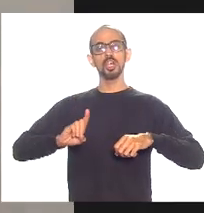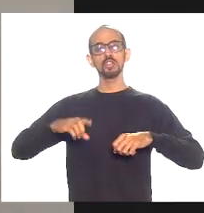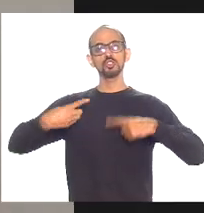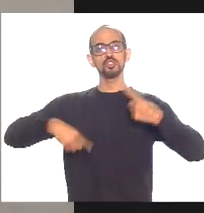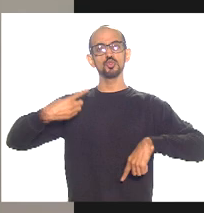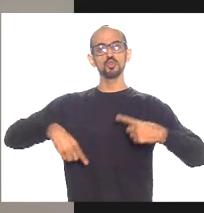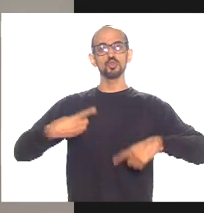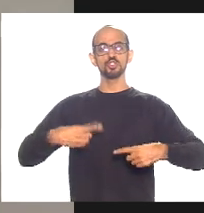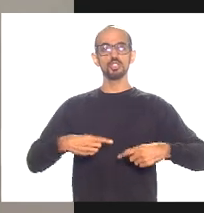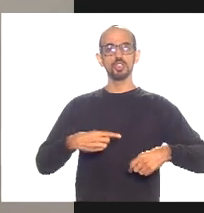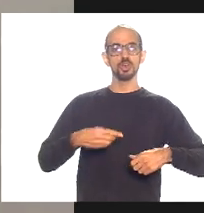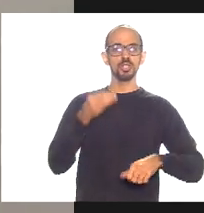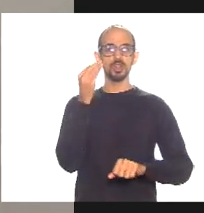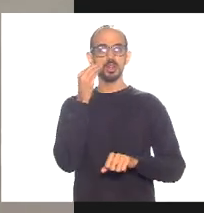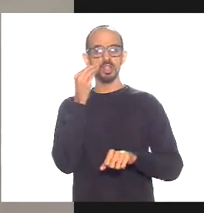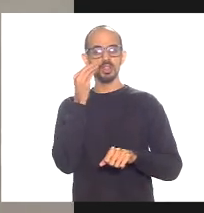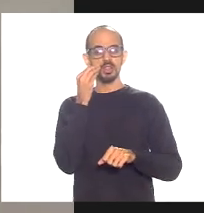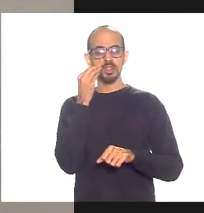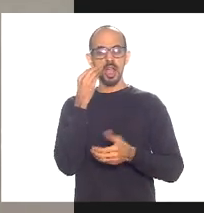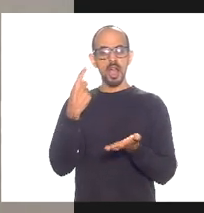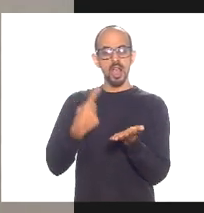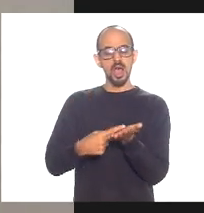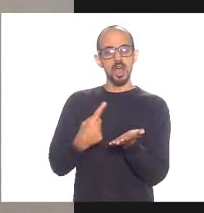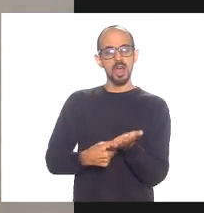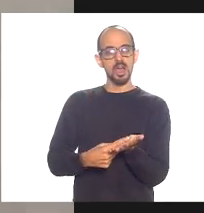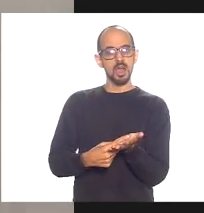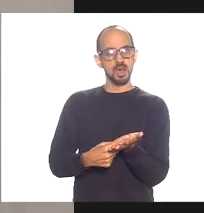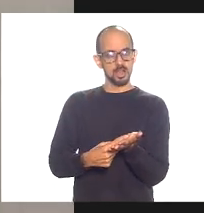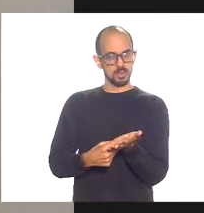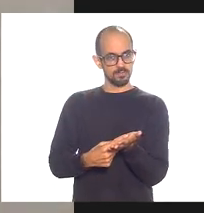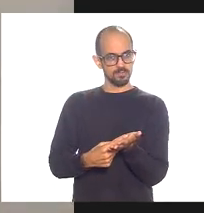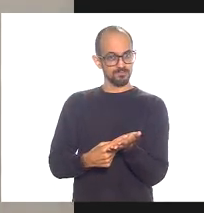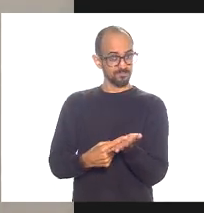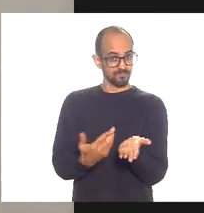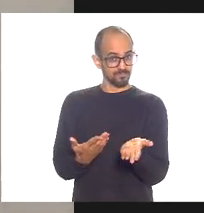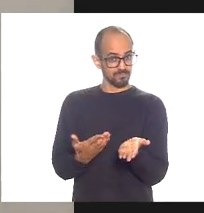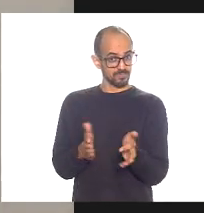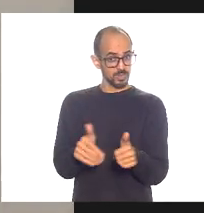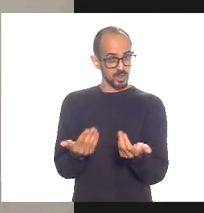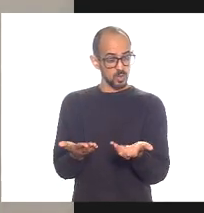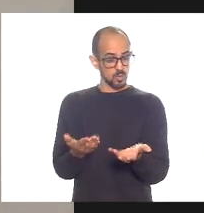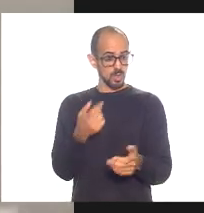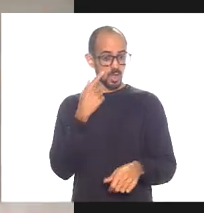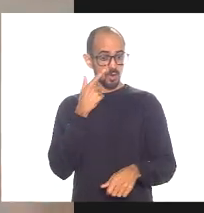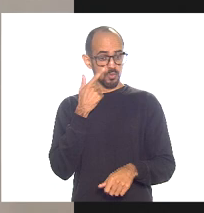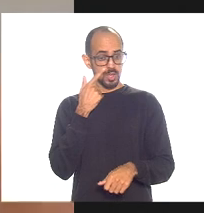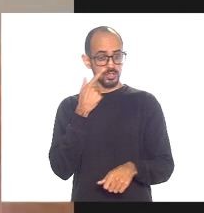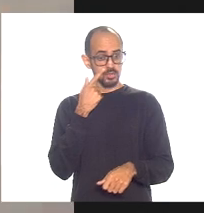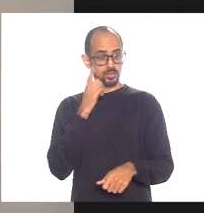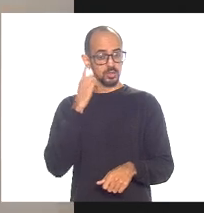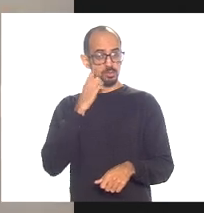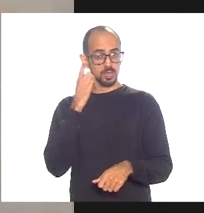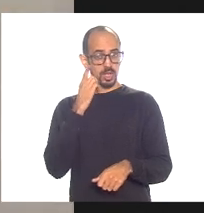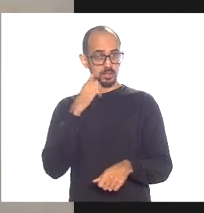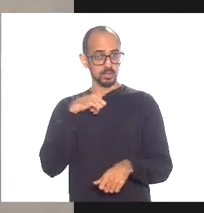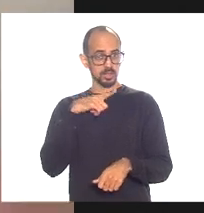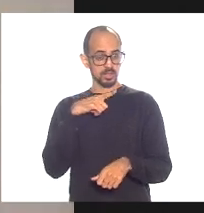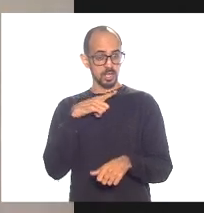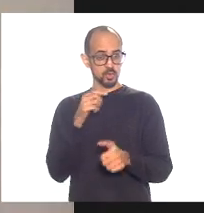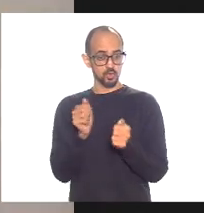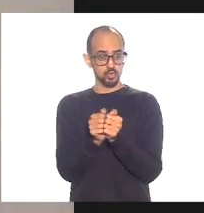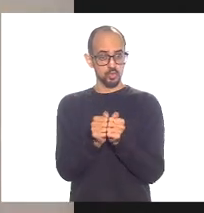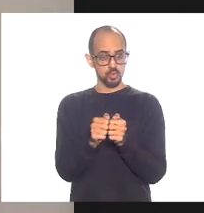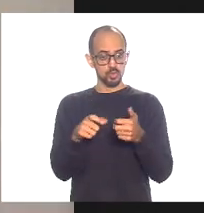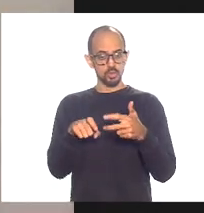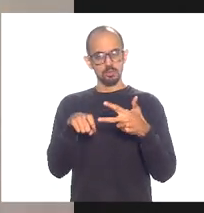o consenso, de buscar as alianças? Muito me admira ver deputado aqui que integrou o Poder Executivo e dizer que nunca